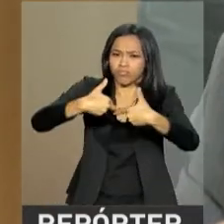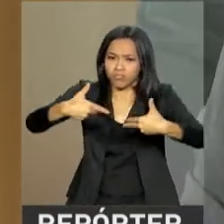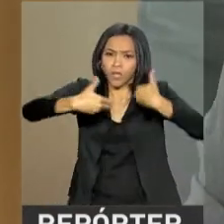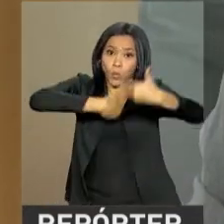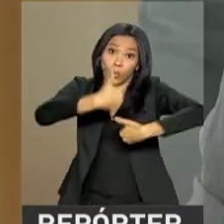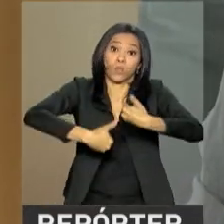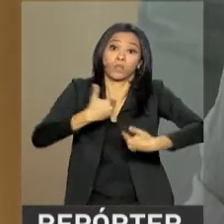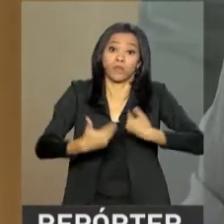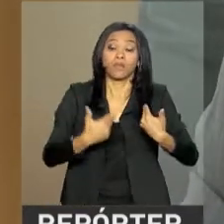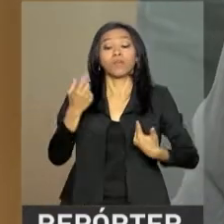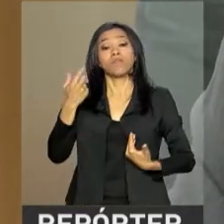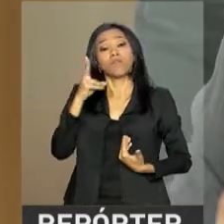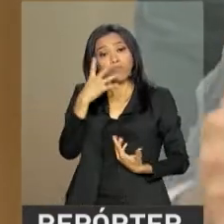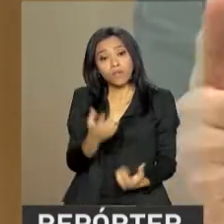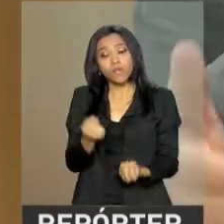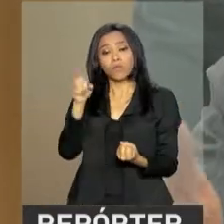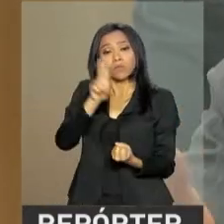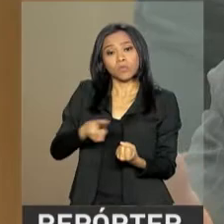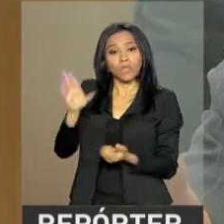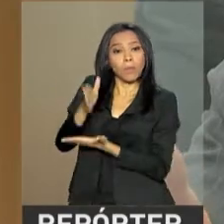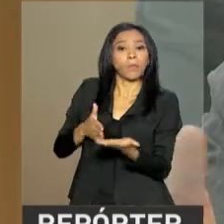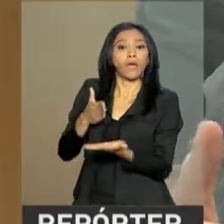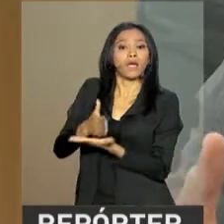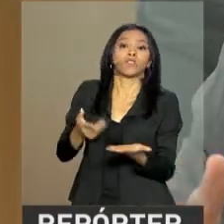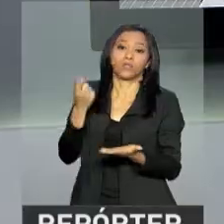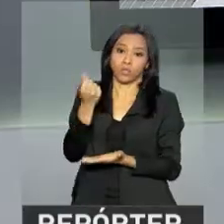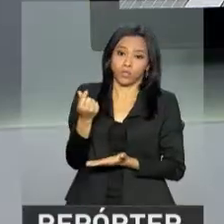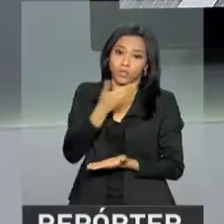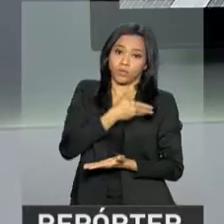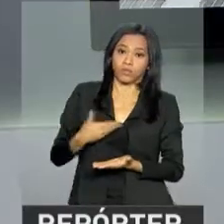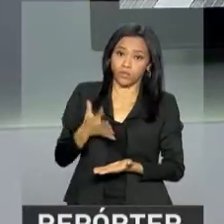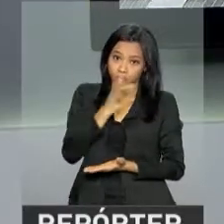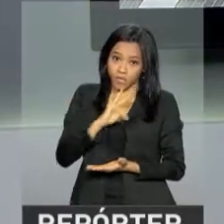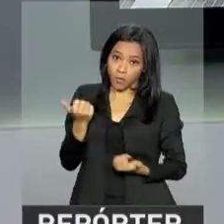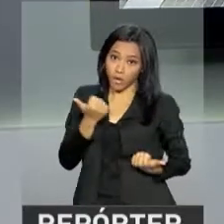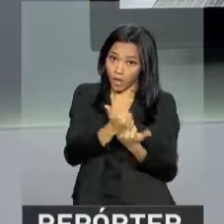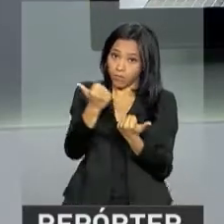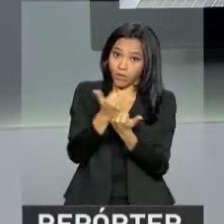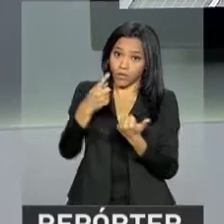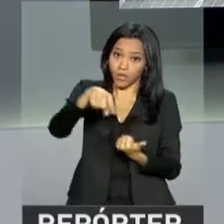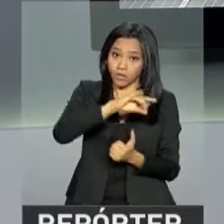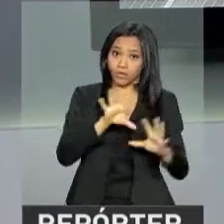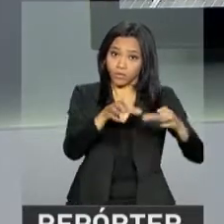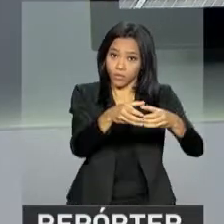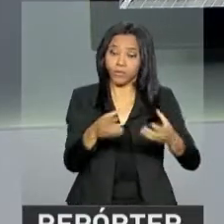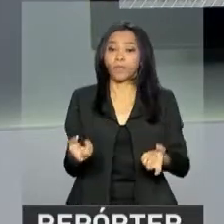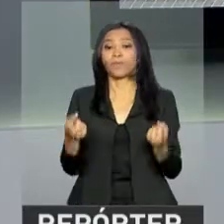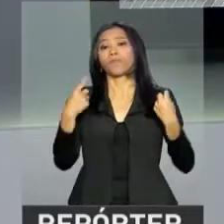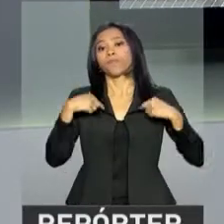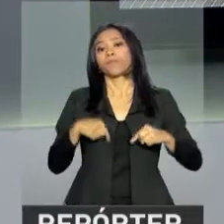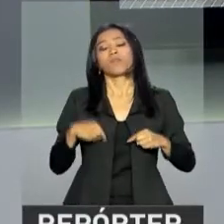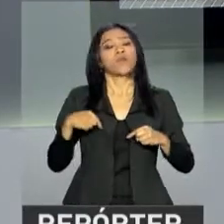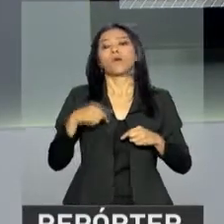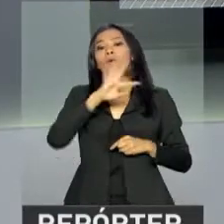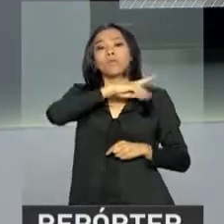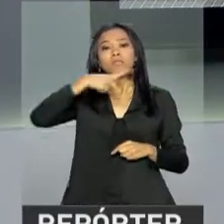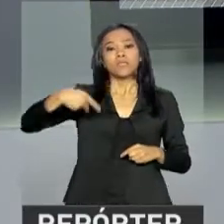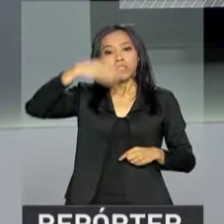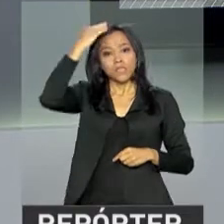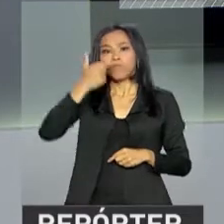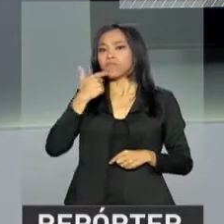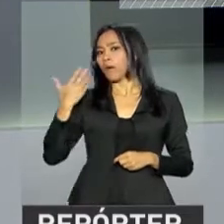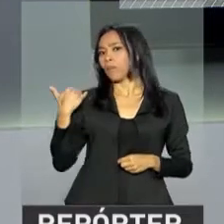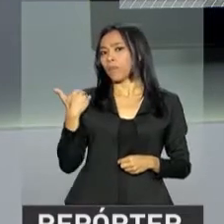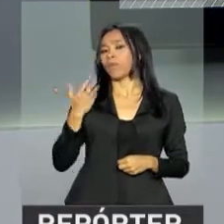dinheiro do governo federal para apoiar essas comunidades o presidente michel temer decidiu há pouco durante reunião com